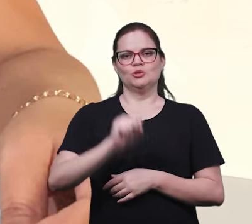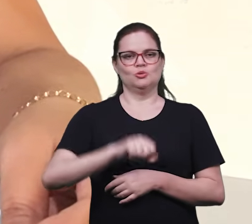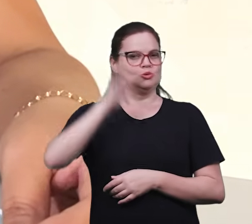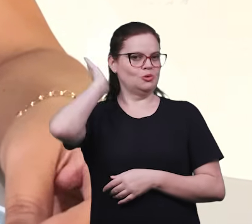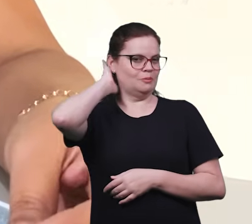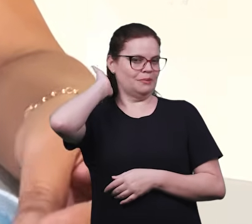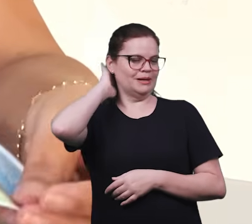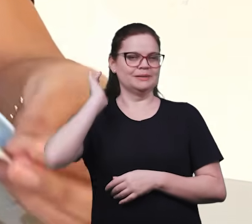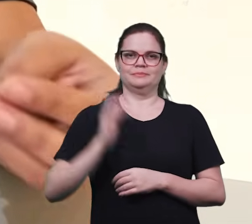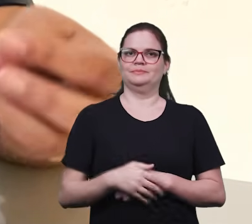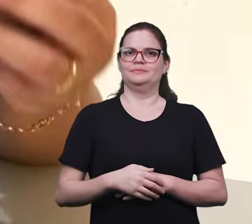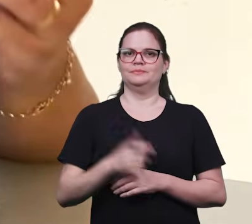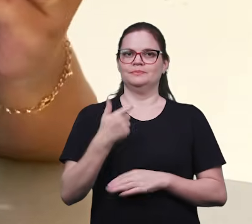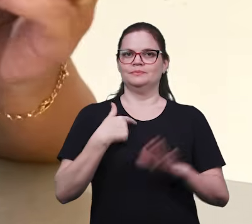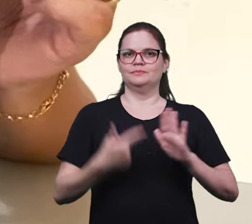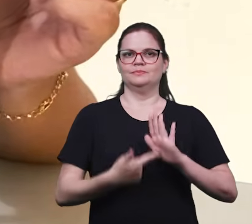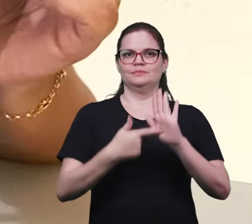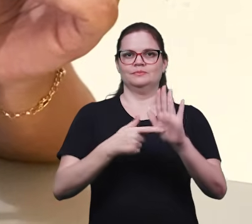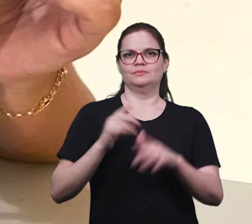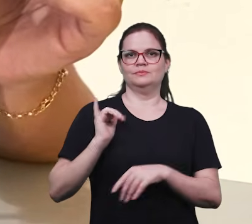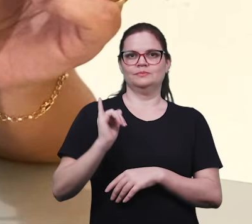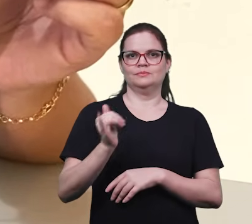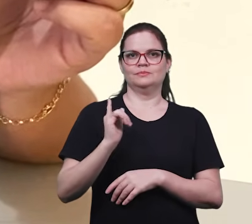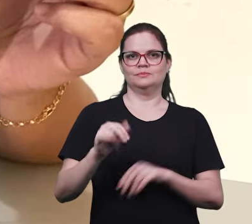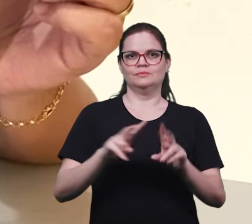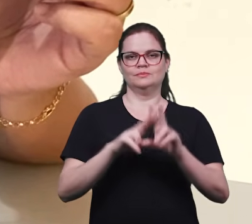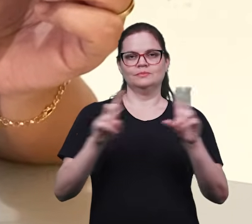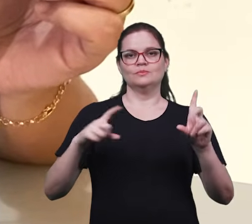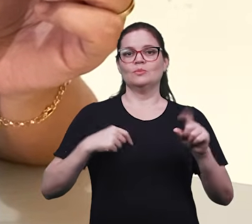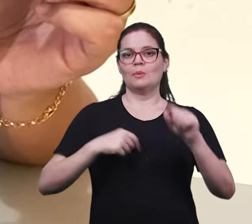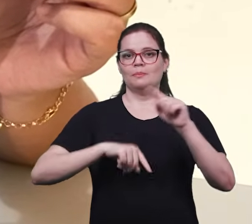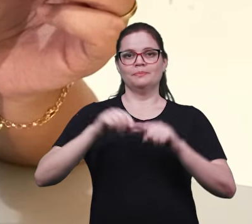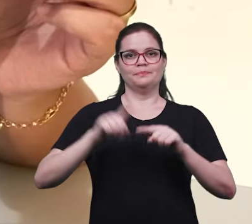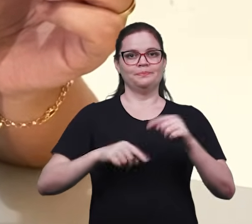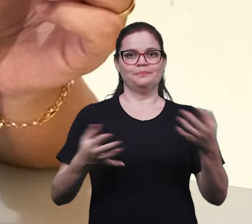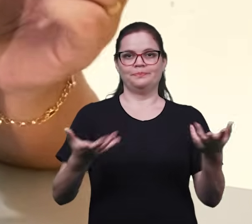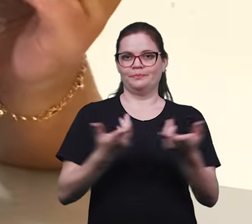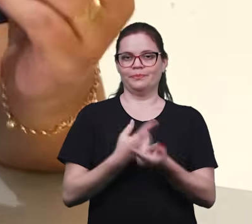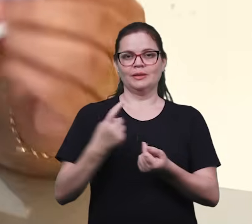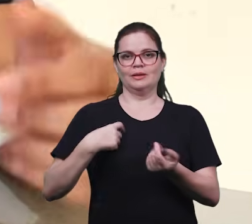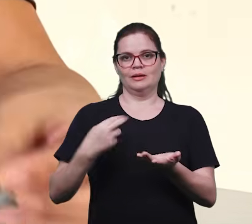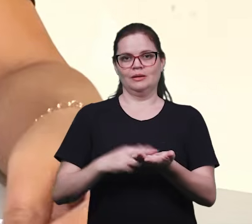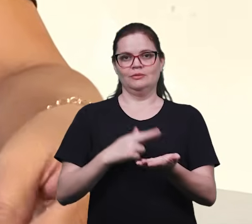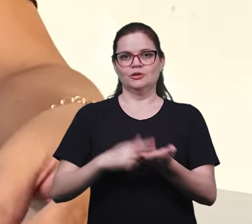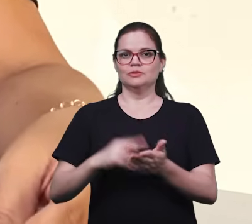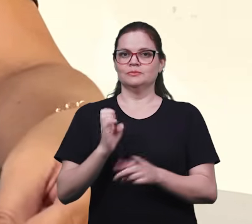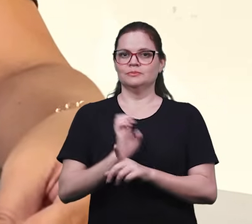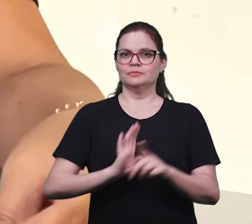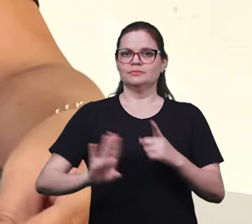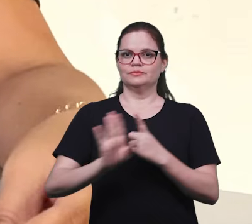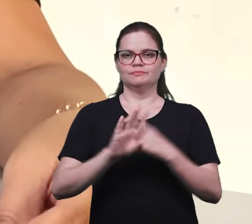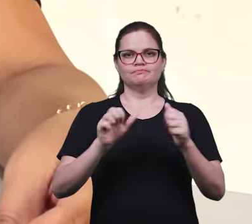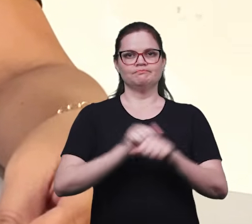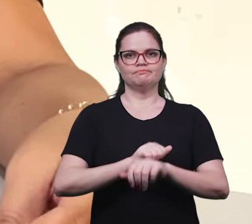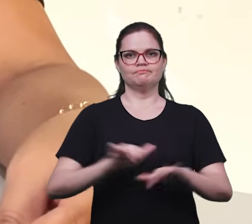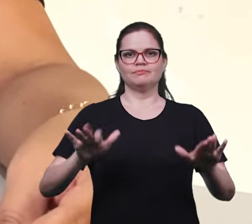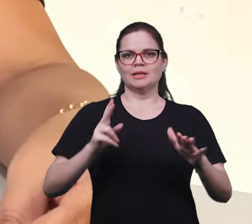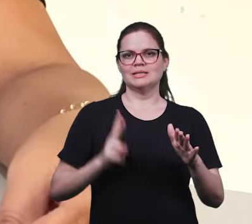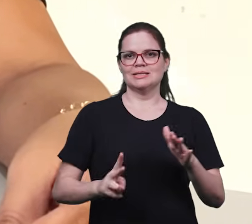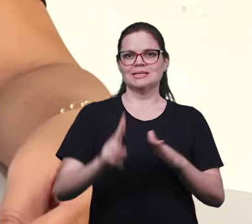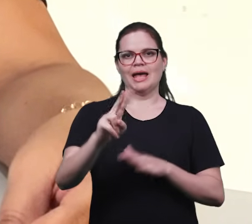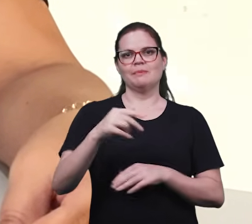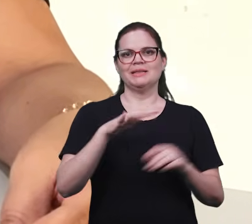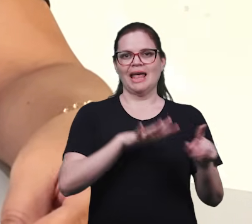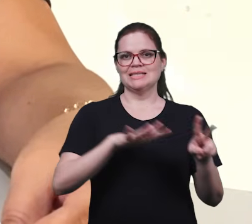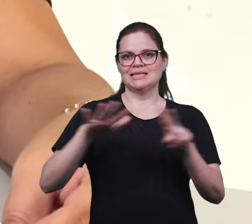Pará. Estou aqui para falar com os irmãos sobre este recurso maravilhoso, que é a revistinha da EBD, que tem sido disponibilizado semanalmente para